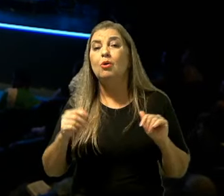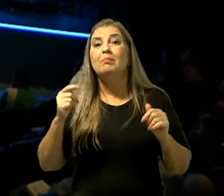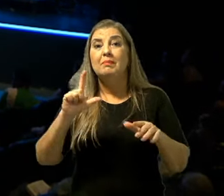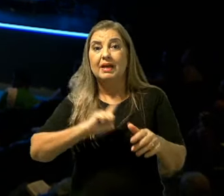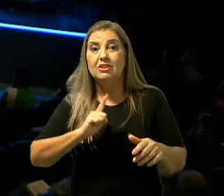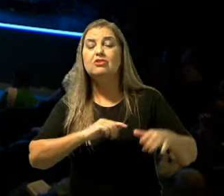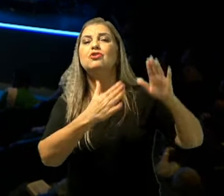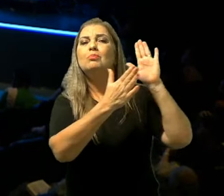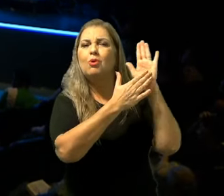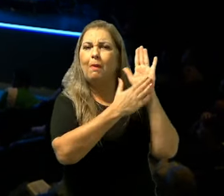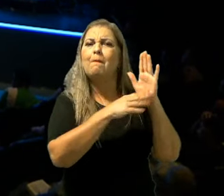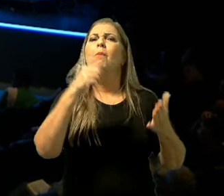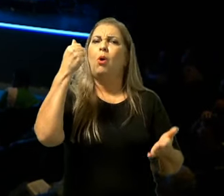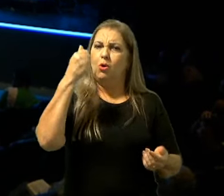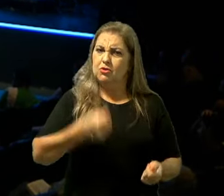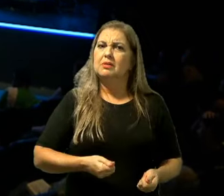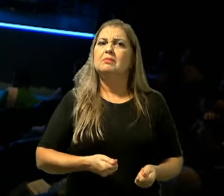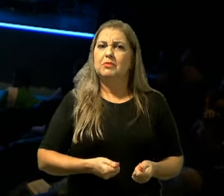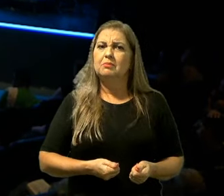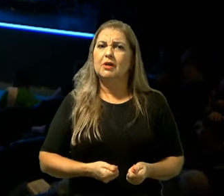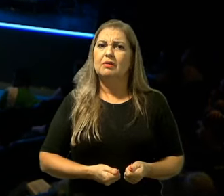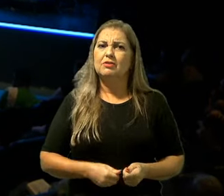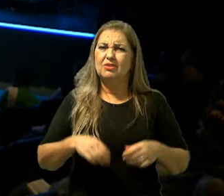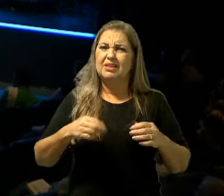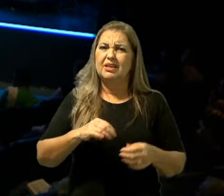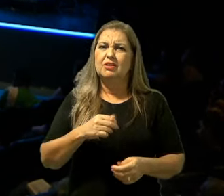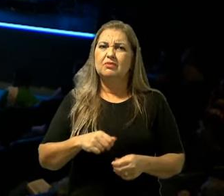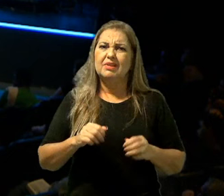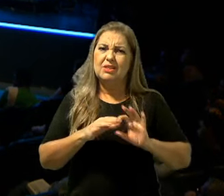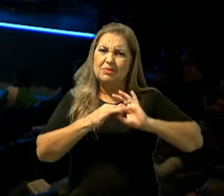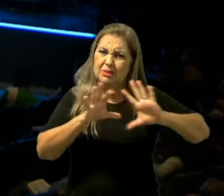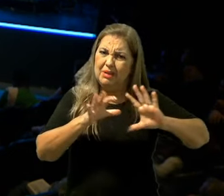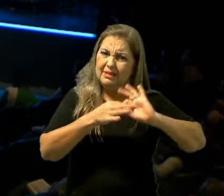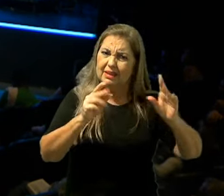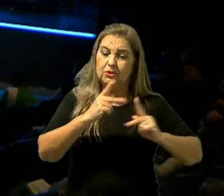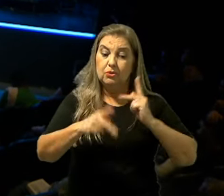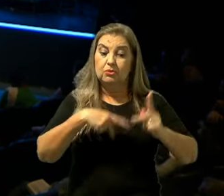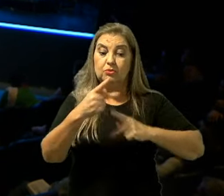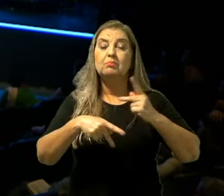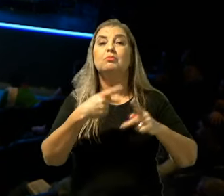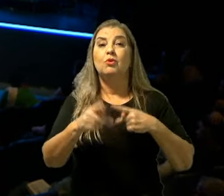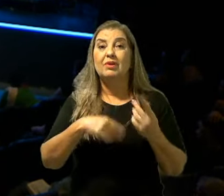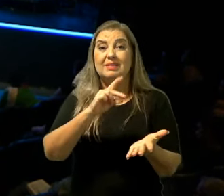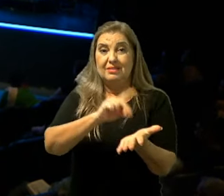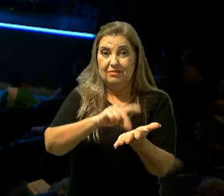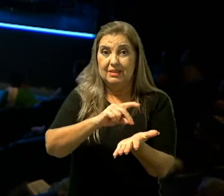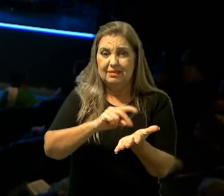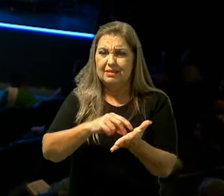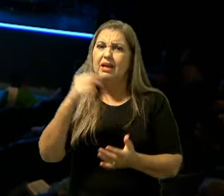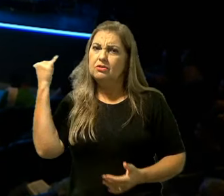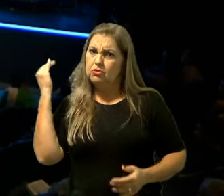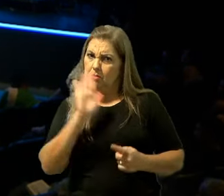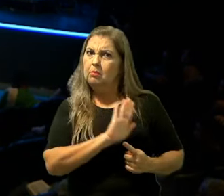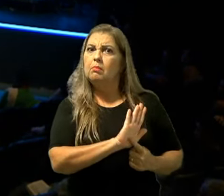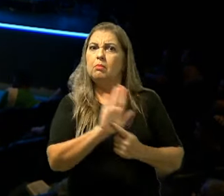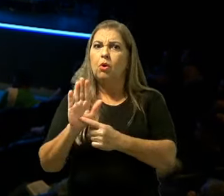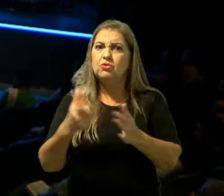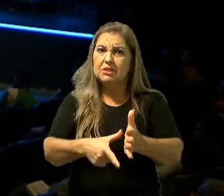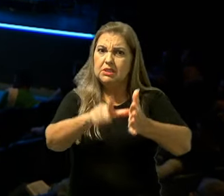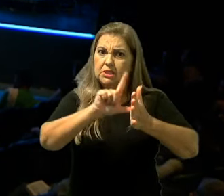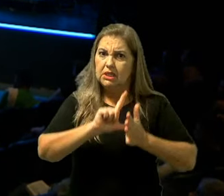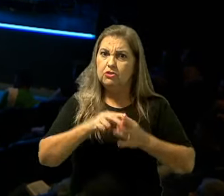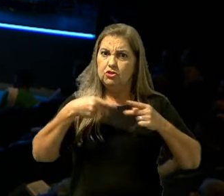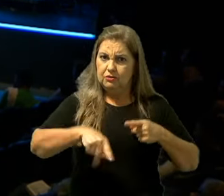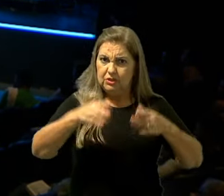determinado. Ele vai ser alguém que vai ser o libertador do povo. E com essa realidade eu provo para você que antes de